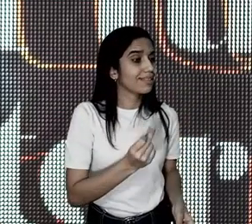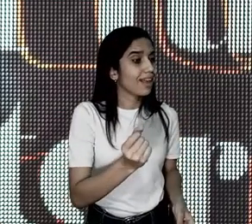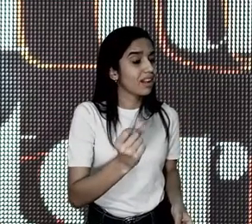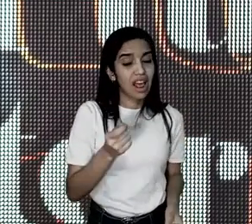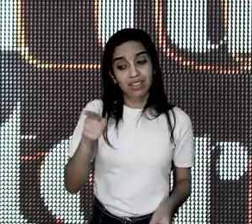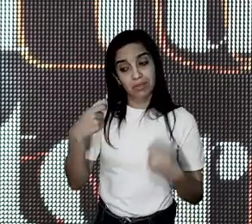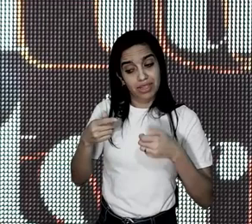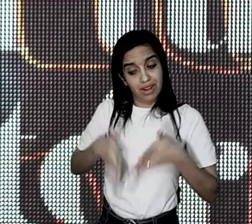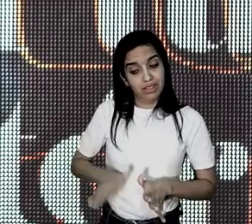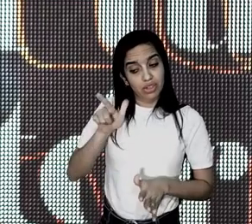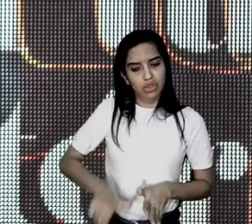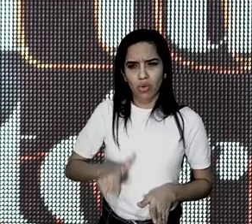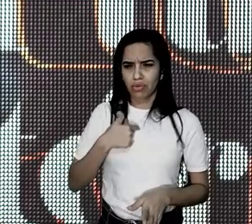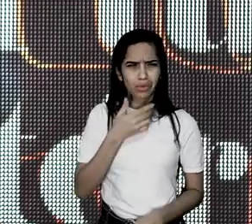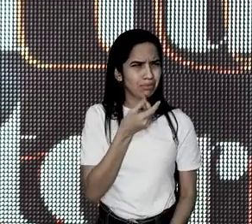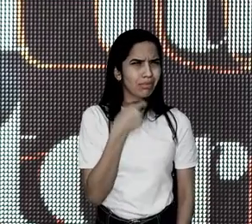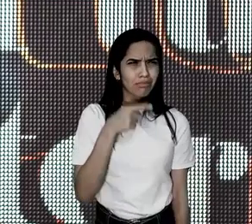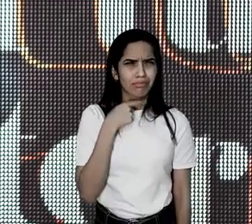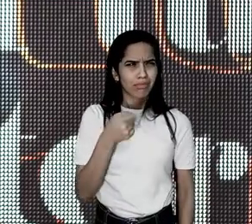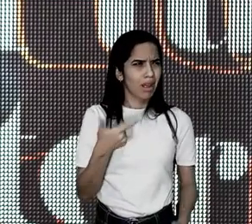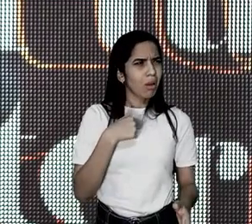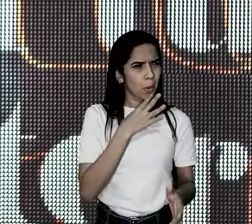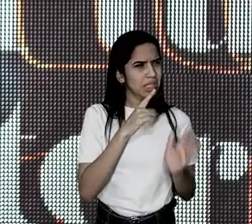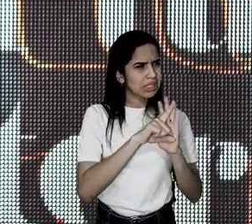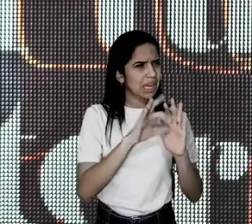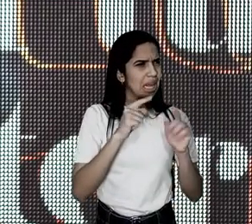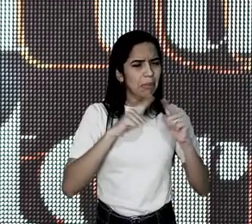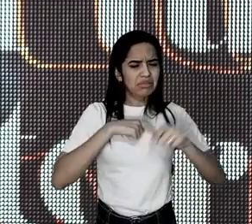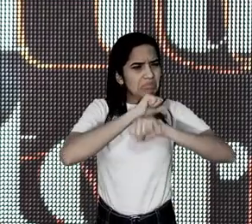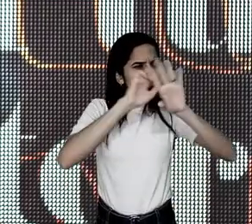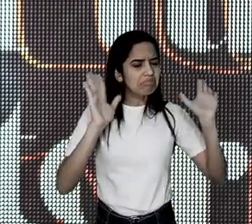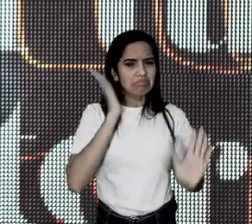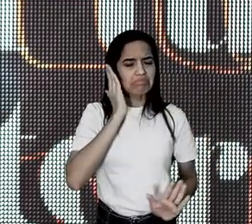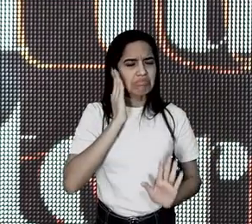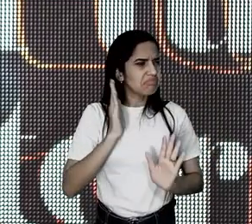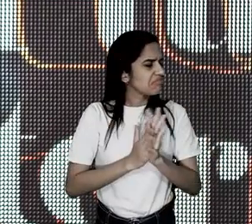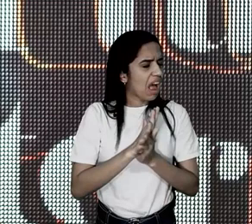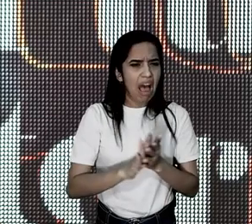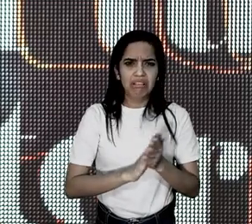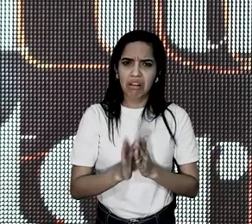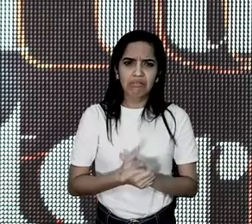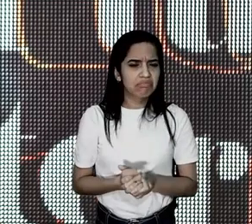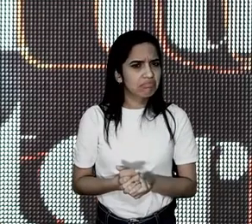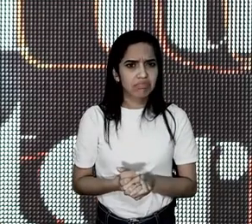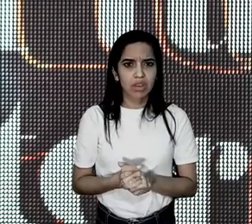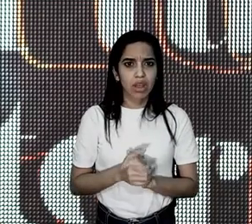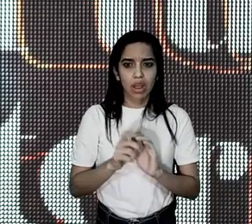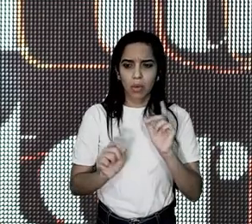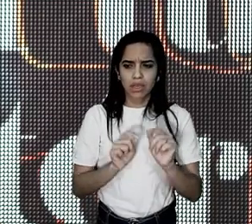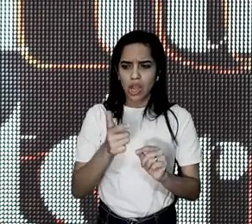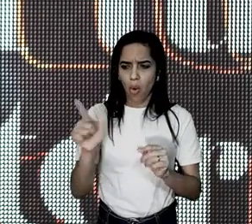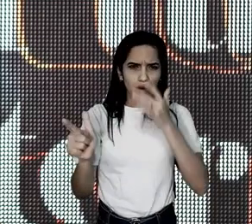um homem tão conhecedor da Torá, das leis, ele não tem a revelação completa. O que, que faz um outro